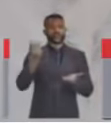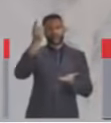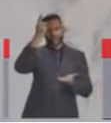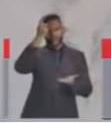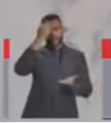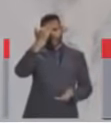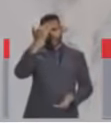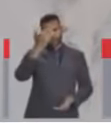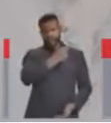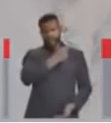Oficial Muito obrigado presidente